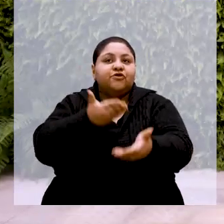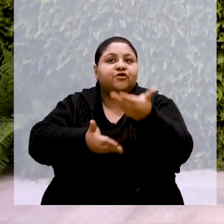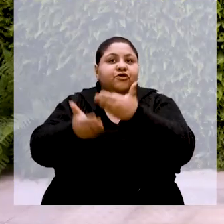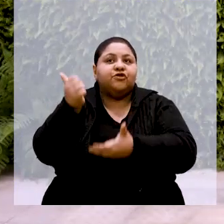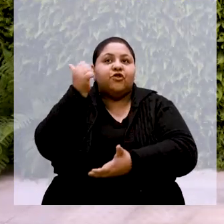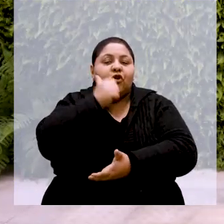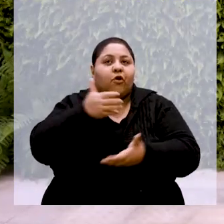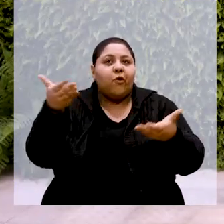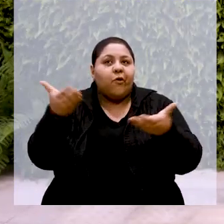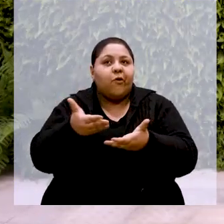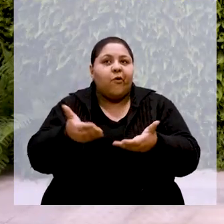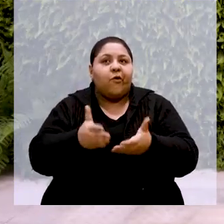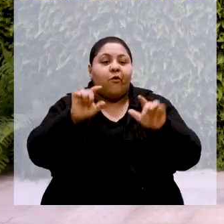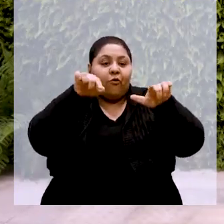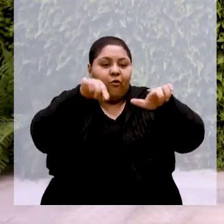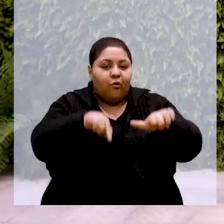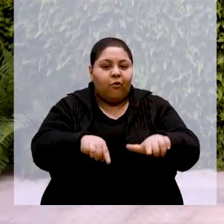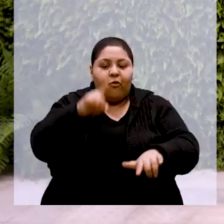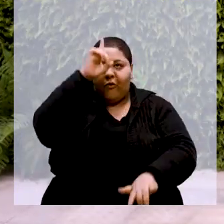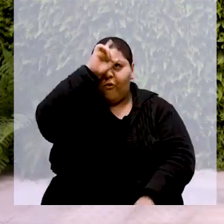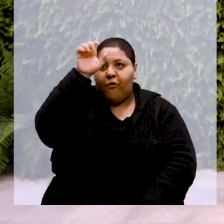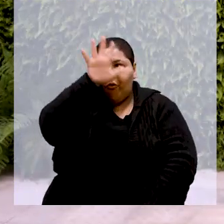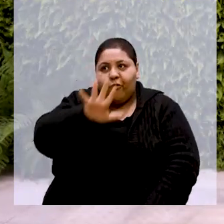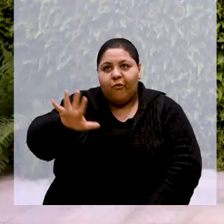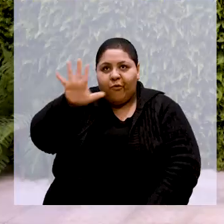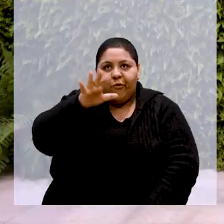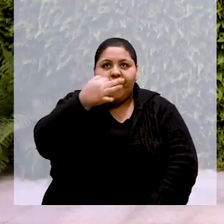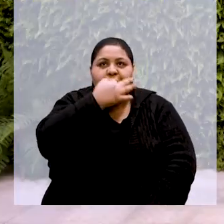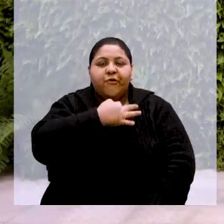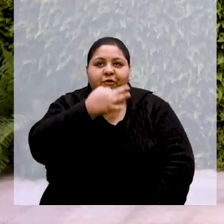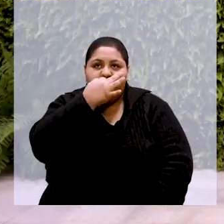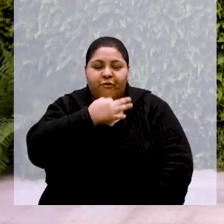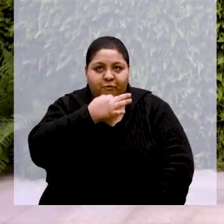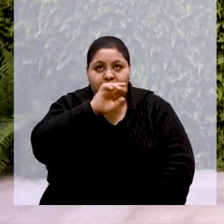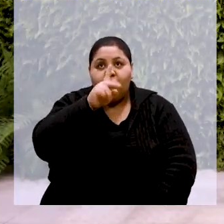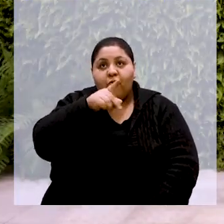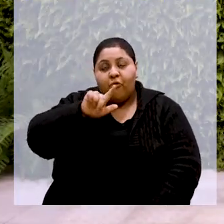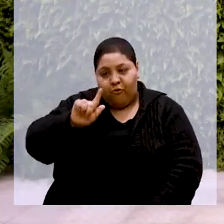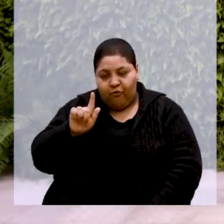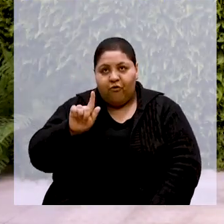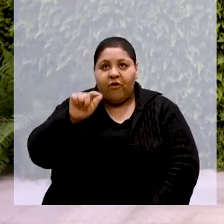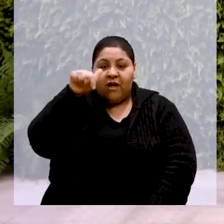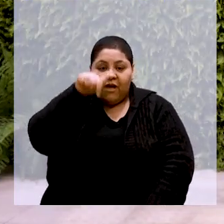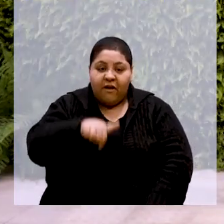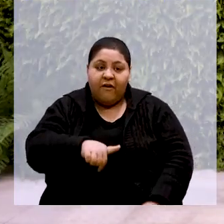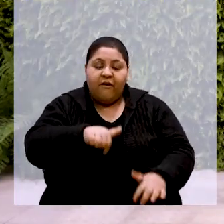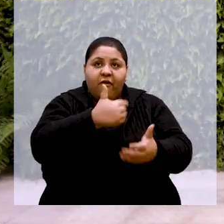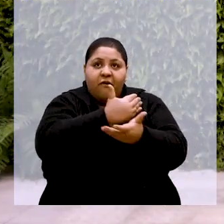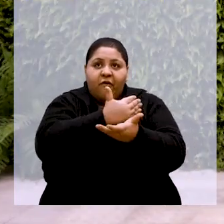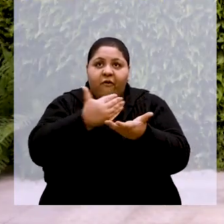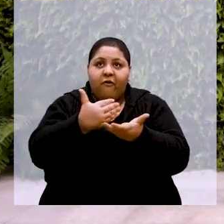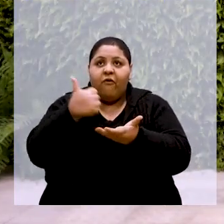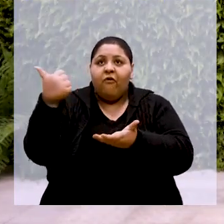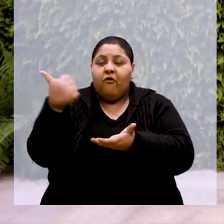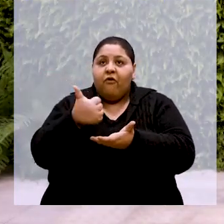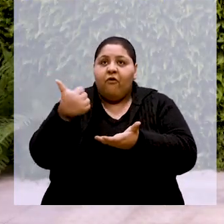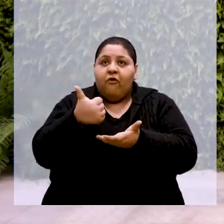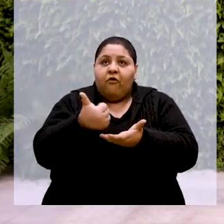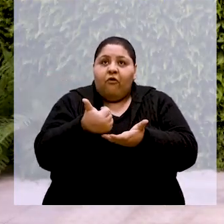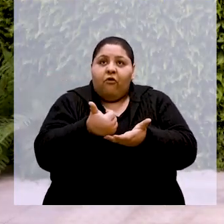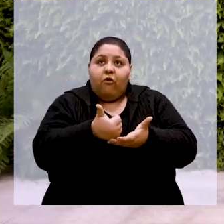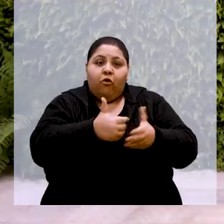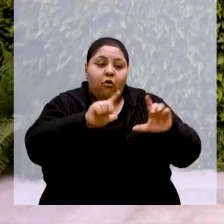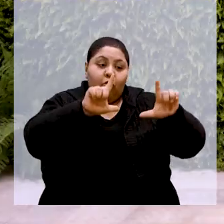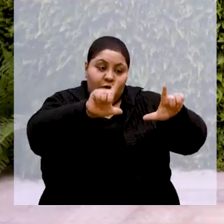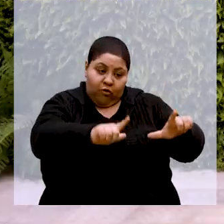O Entre Elas de hoje está aqui no Hospital Geral de Caxias do Sul, o HG, onde funciona o primeiro banco